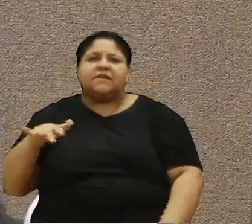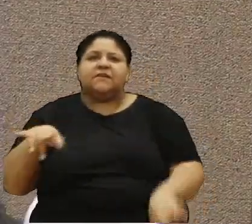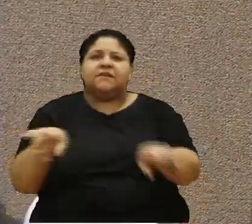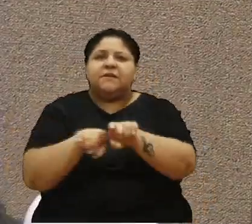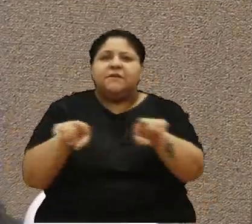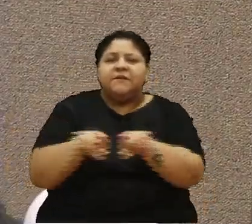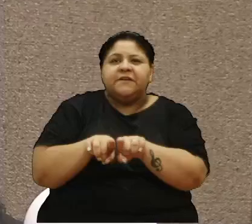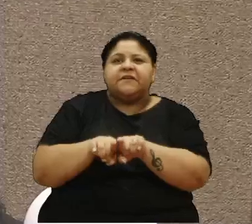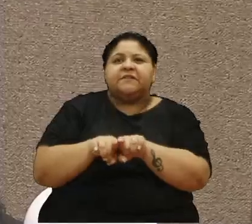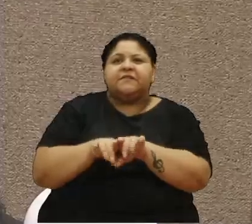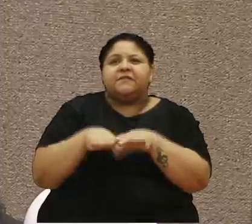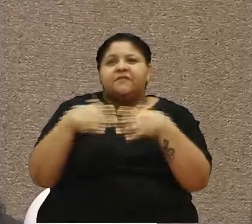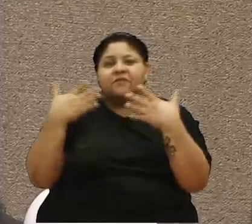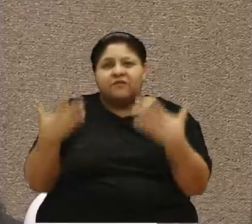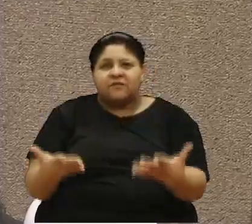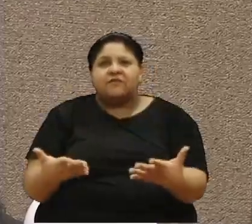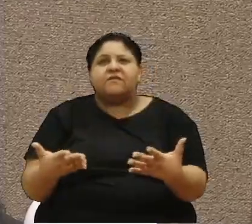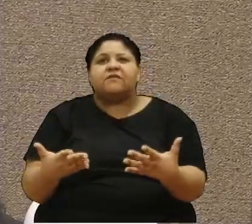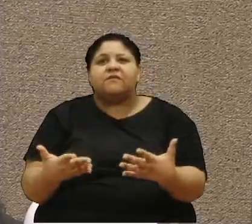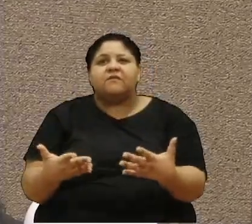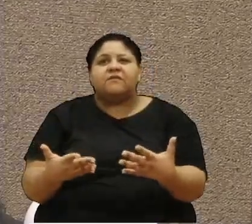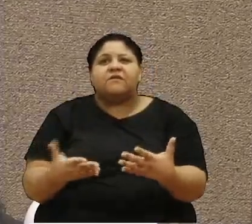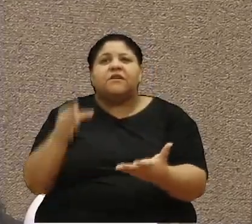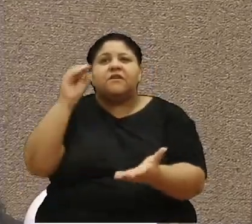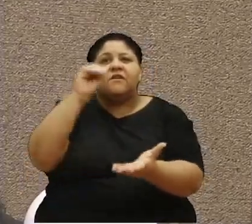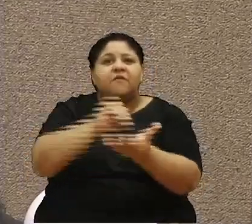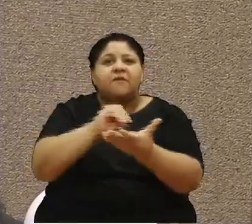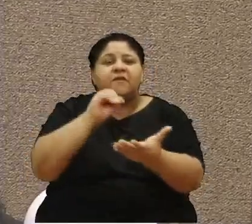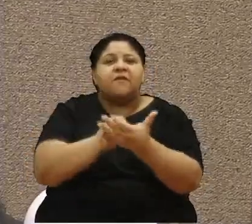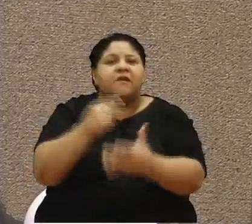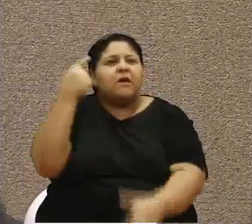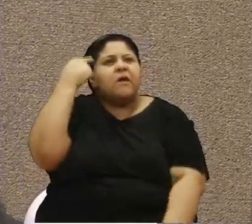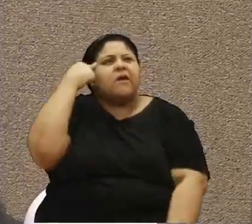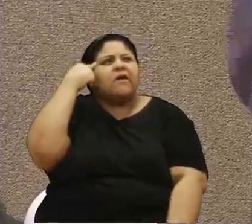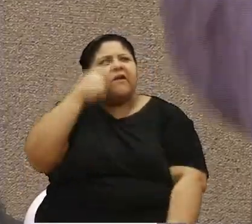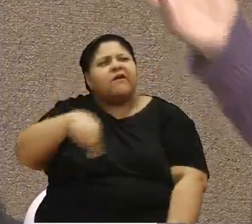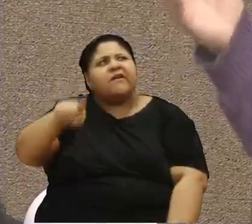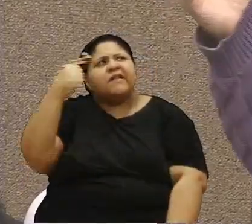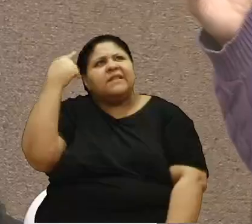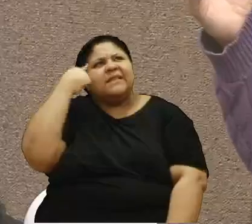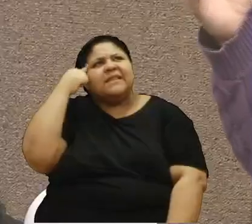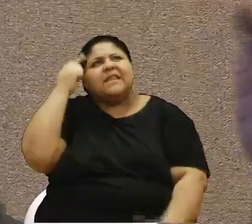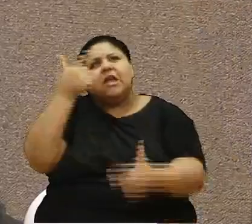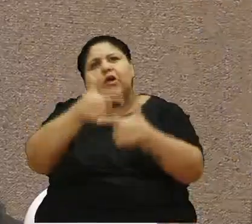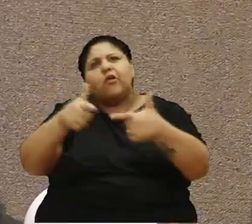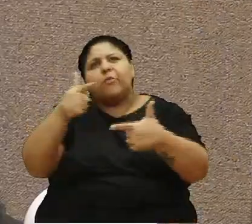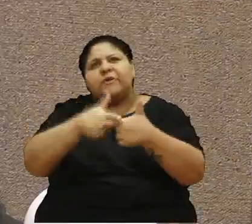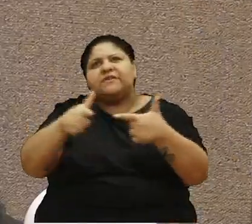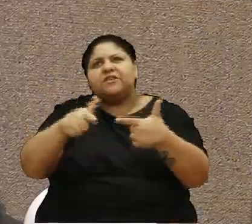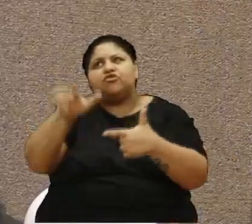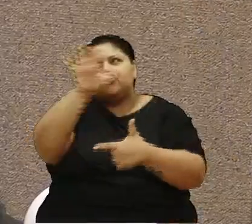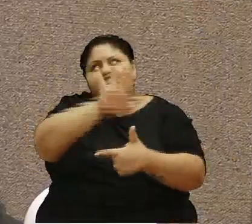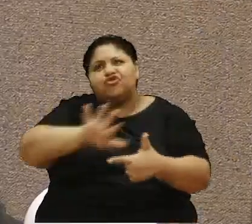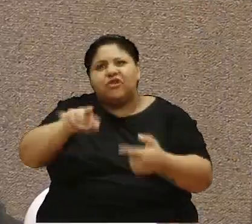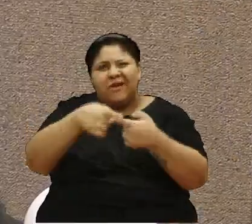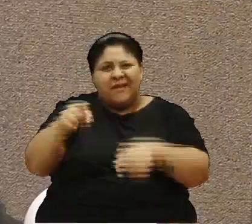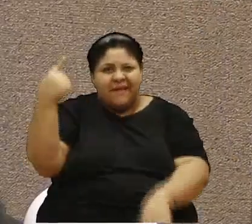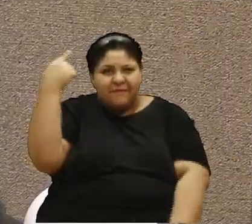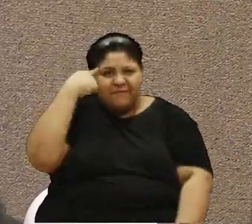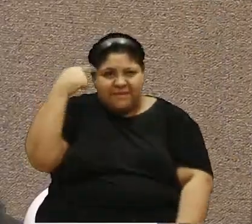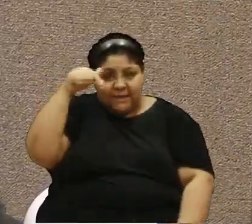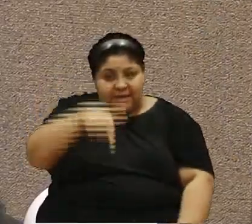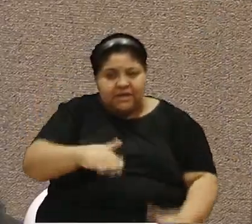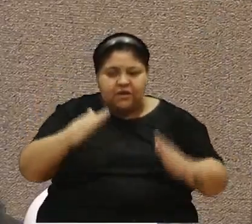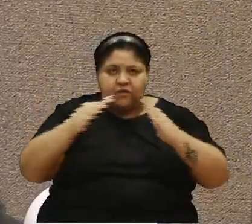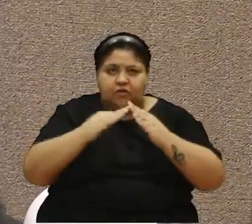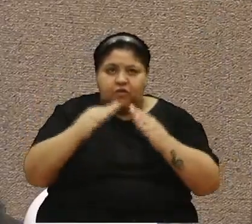educação infantil que vão e ainda falta. E aí eu penso, a gente tem que pensar num problema que é mundial, mas vamos pensar na nossa casa.